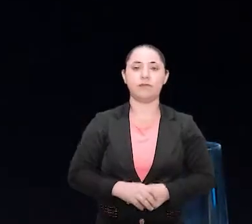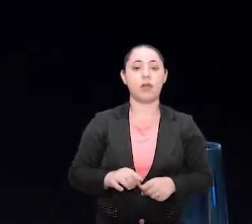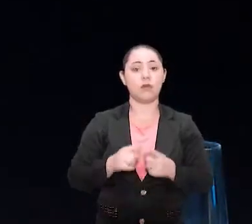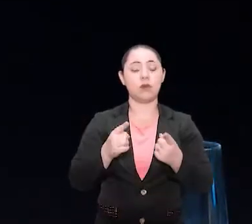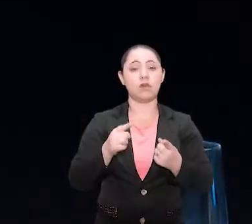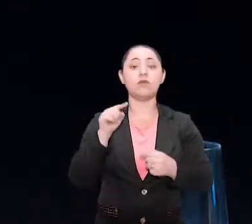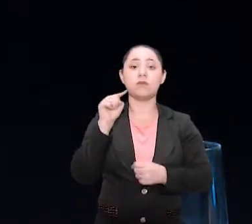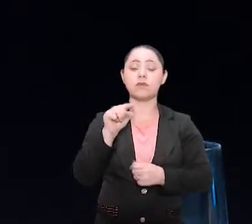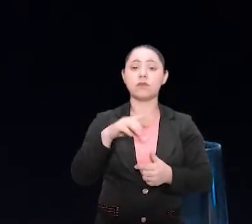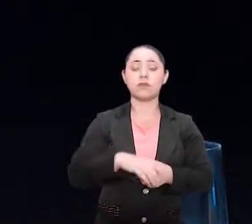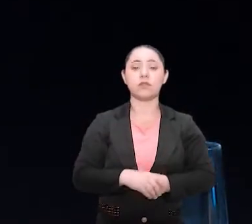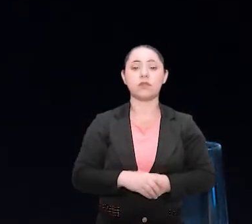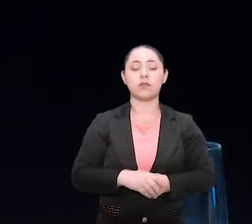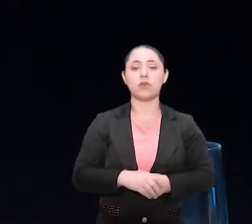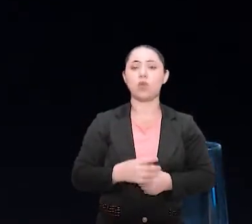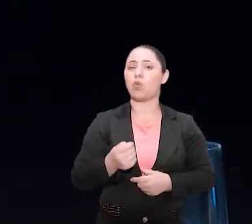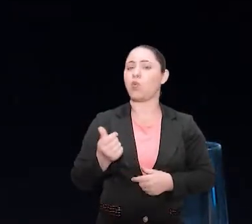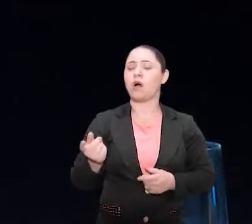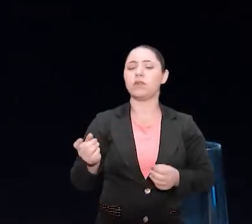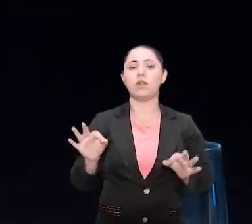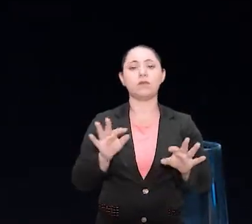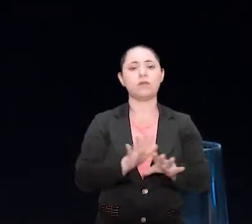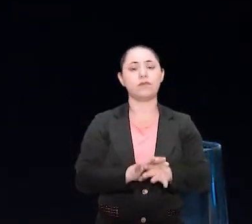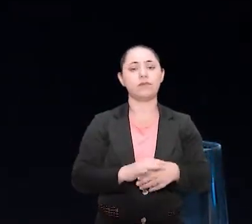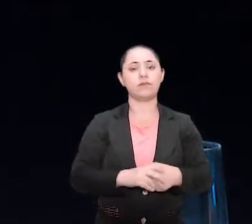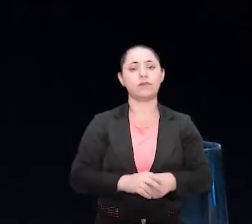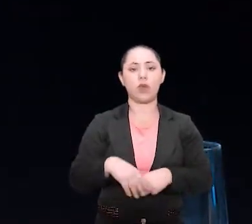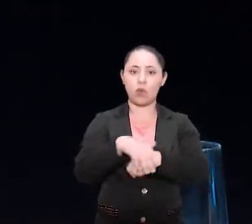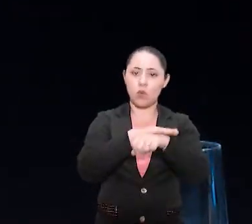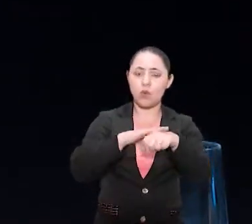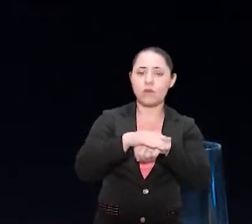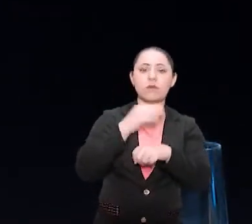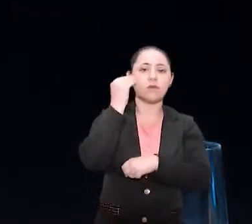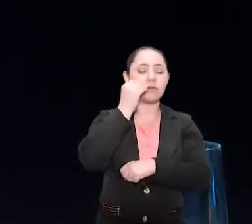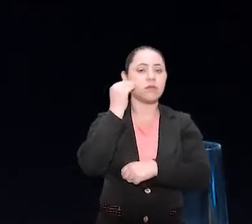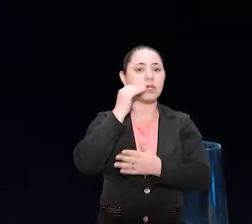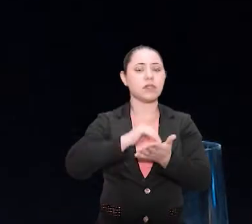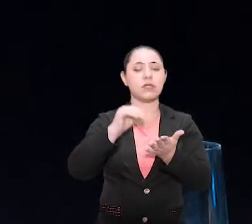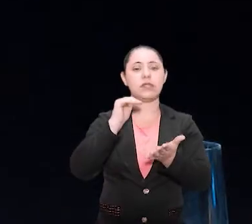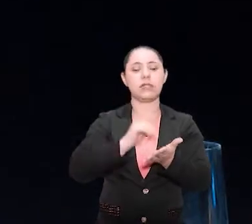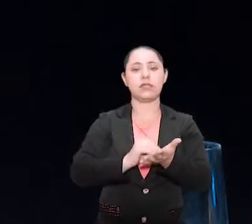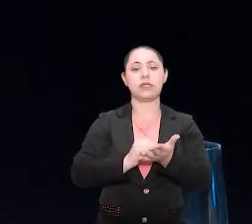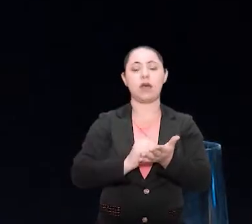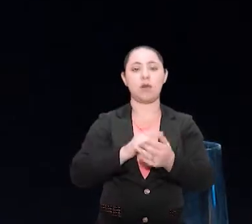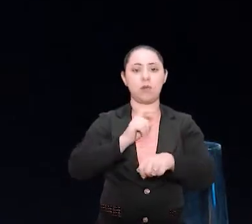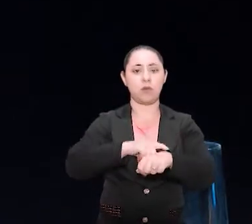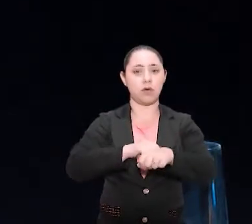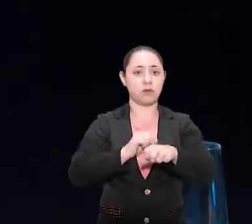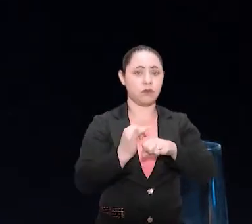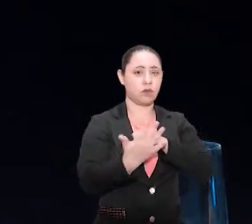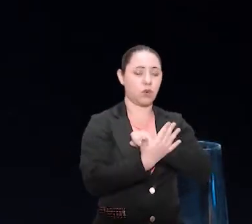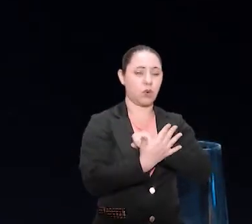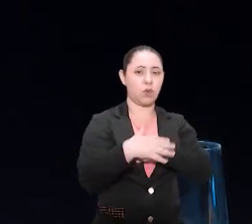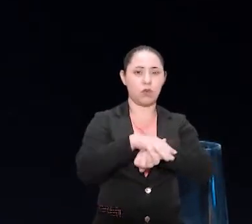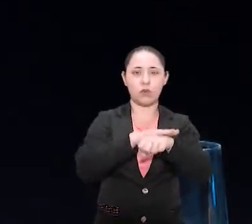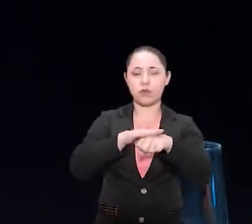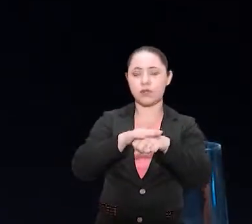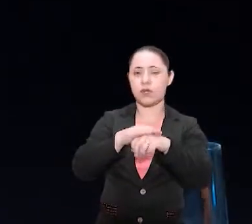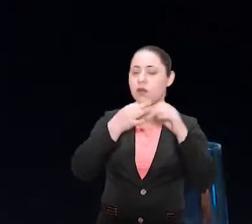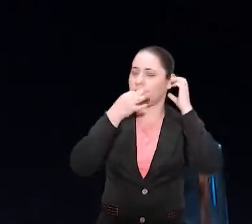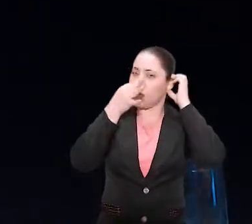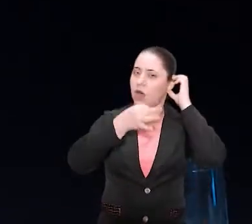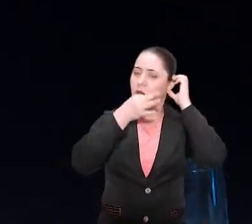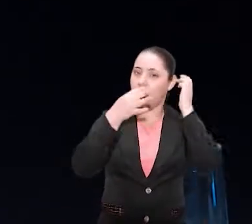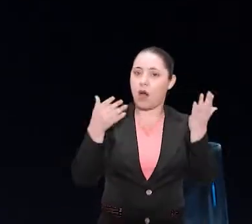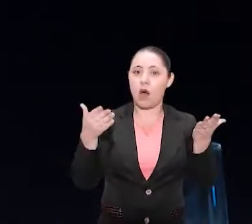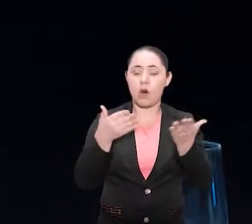que nosso tempo já está quase esgotando, tinha tanta coisa para conversar com você, mas a tua experiência de secretário de Finanças durante a pandemia, eu conversei com você na rádio lá e chegou um